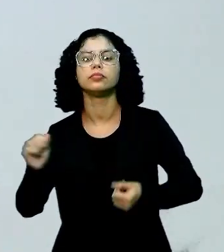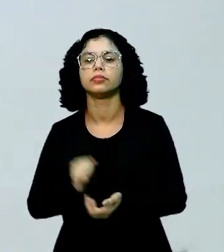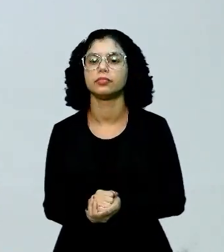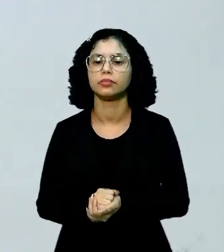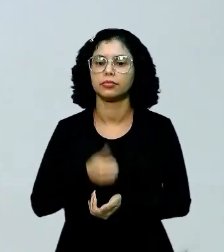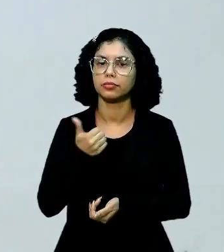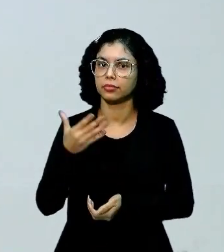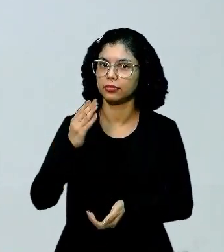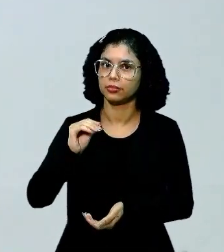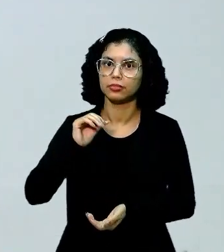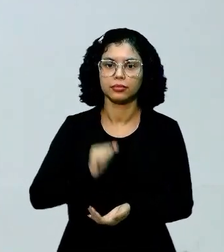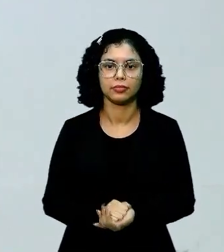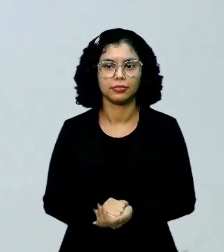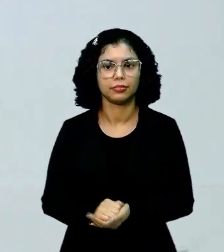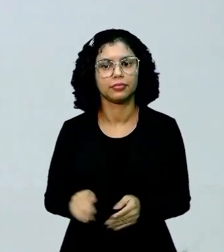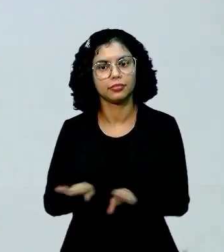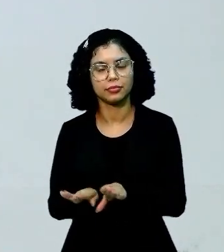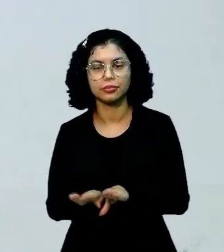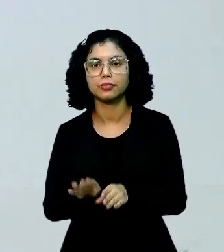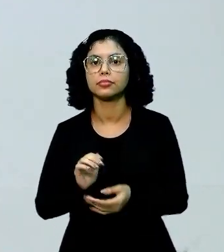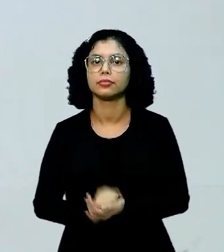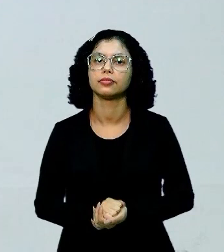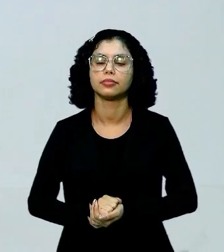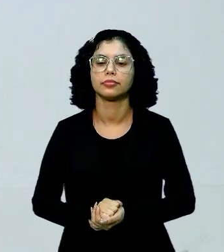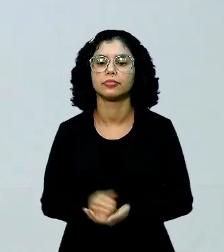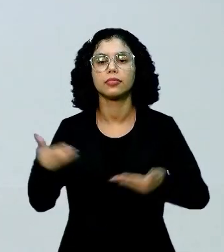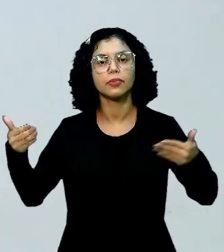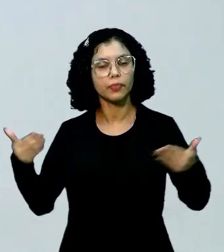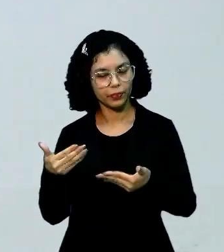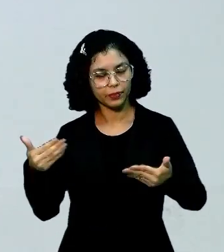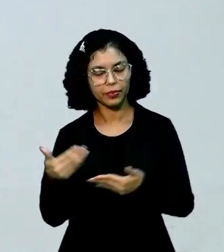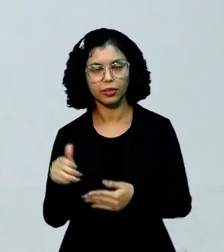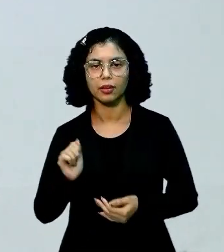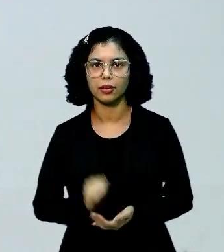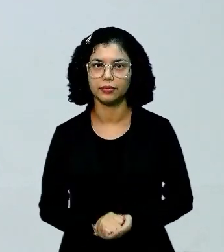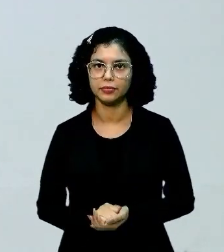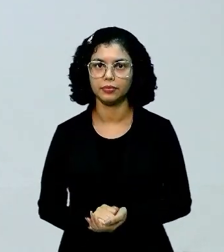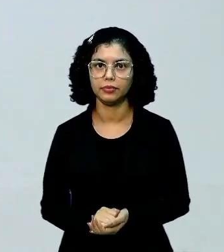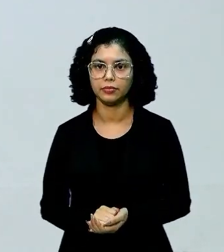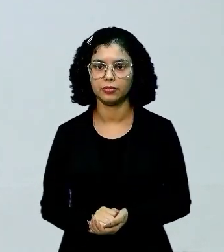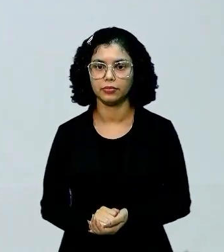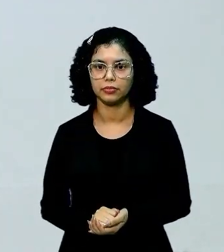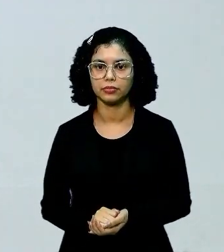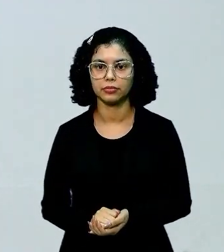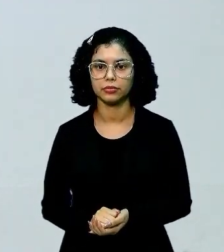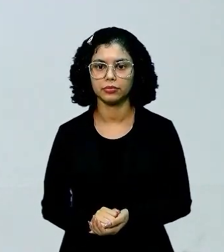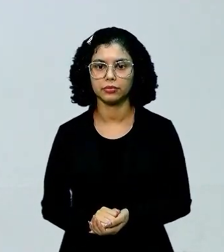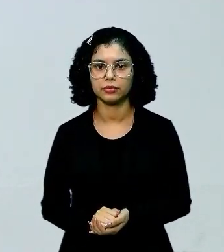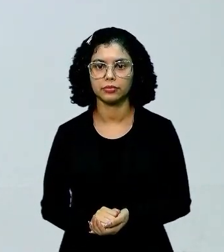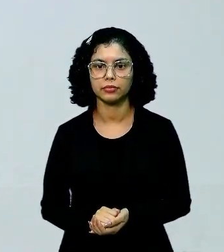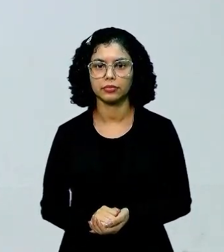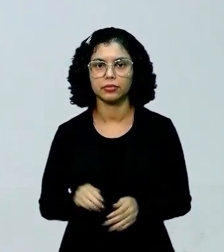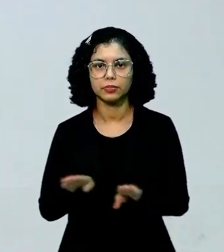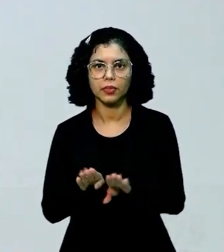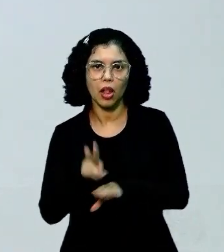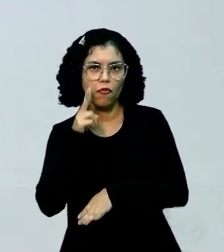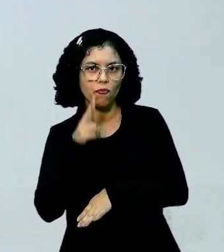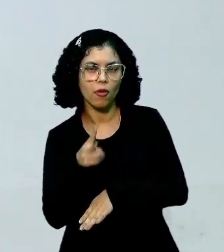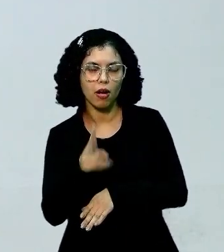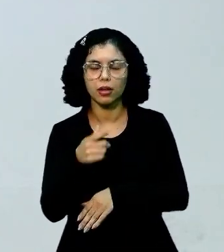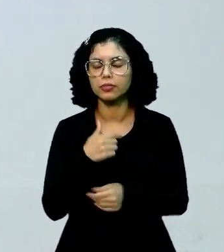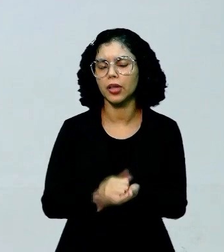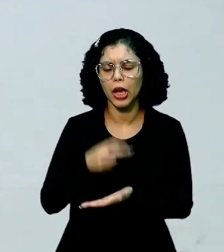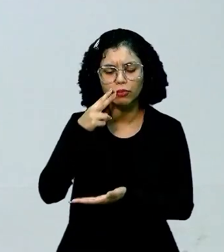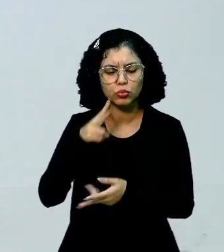até 10, 10 já trouxe. Agora vamos, né, aí desfrutar, né, da língua